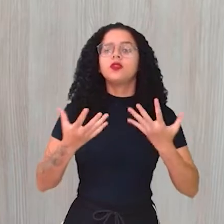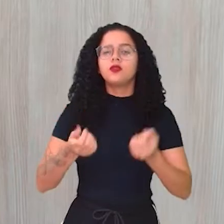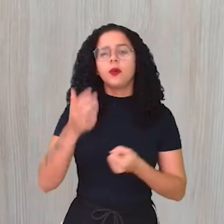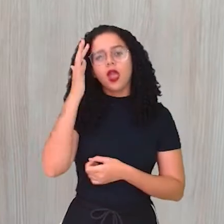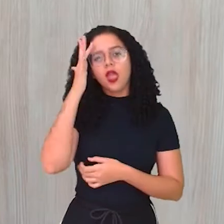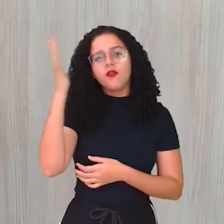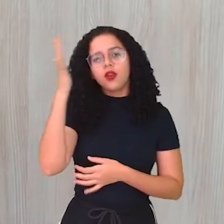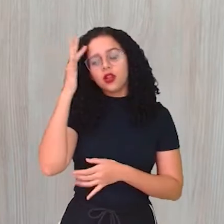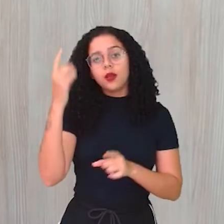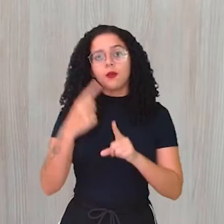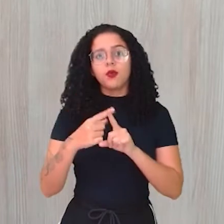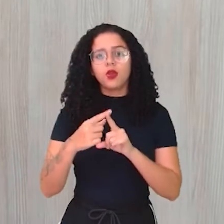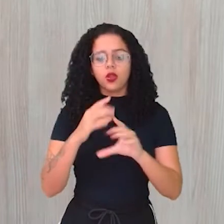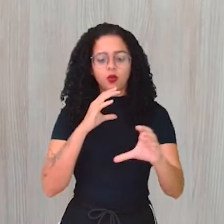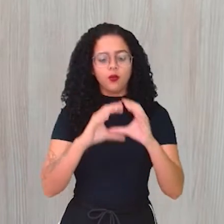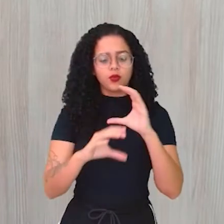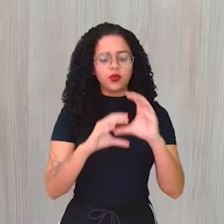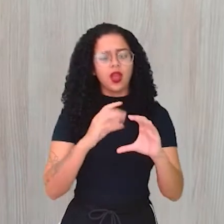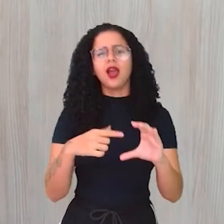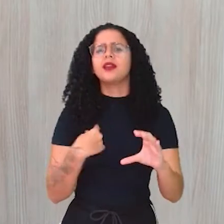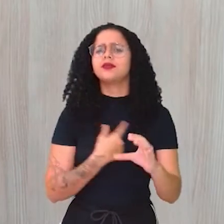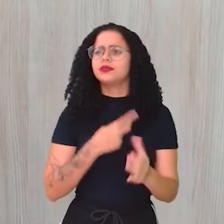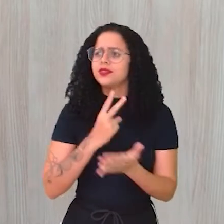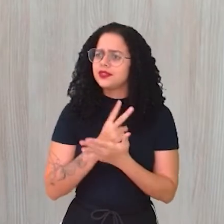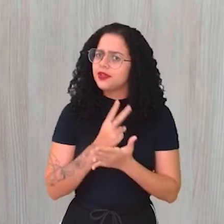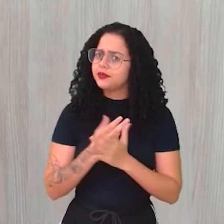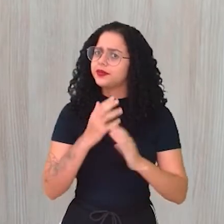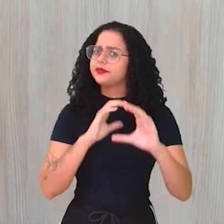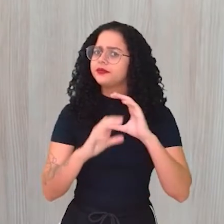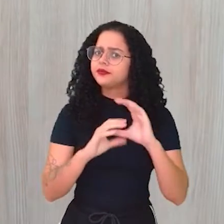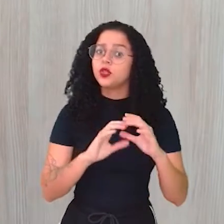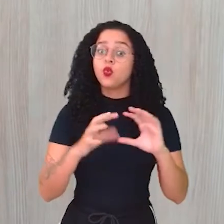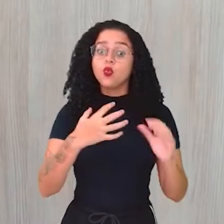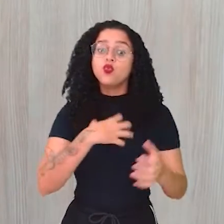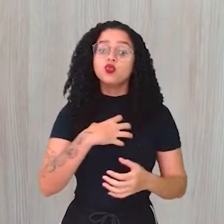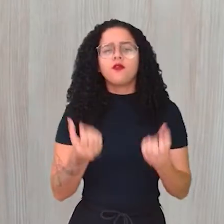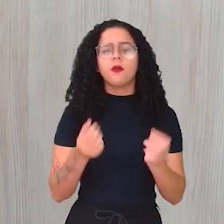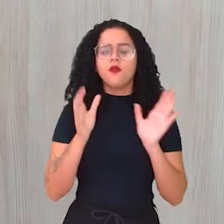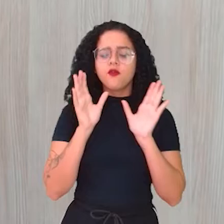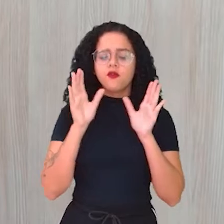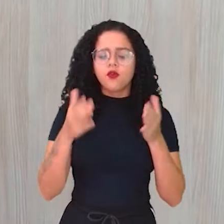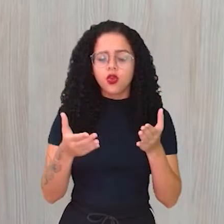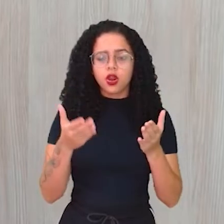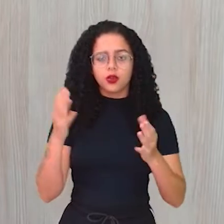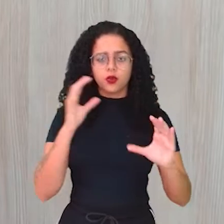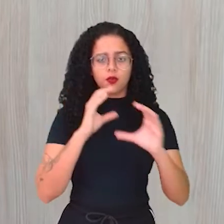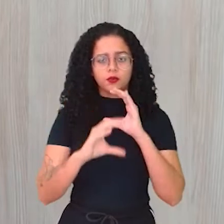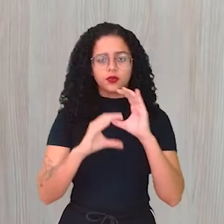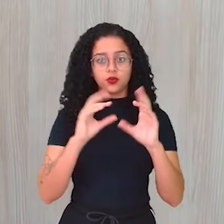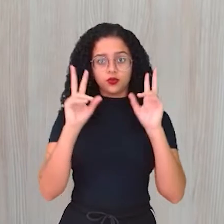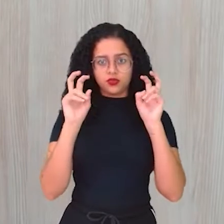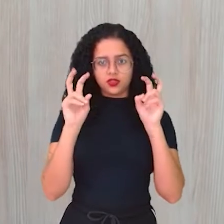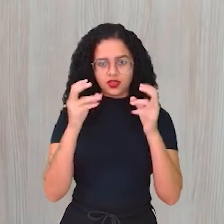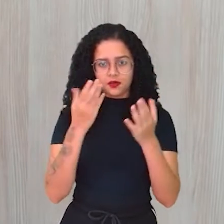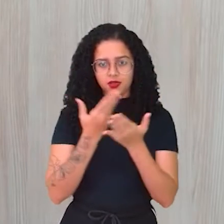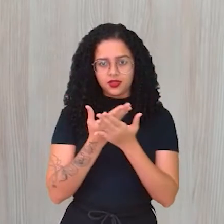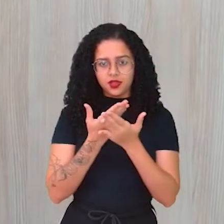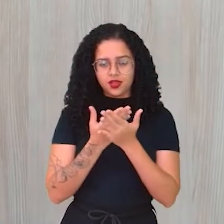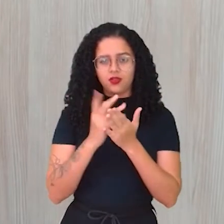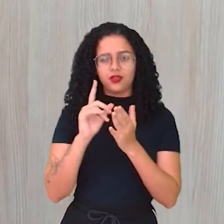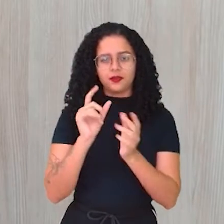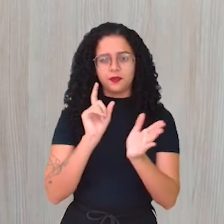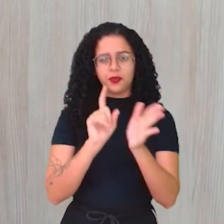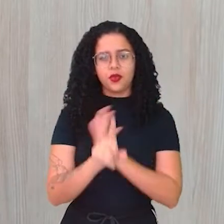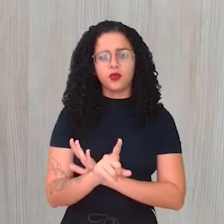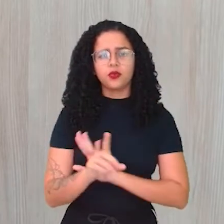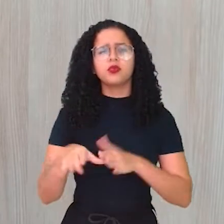se comunicar, a gente se comunica o tempo todo. E a forma como a gente se comunica mudou bastante. O tema da nossa aula fez uma pergunta, que é: qual a